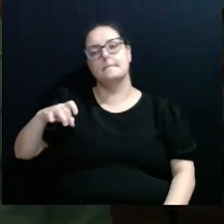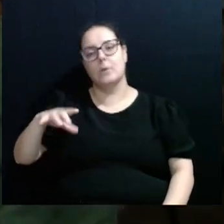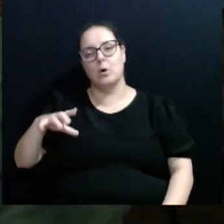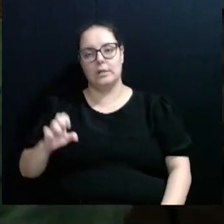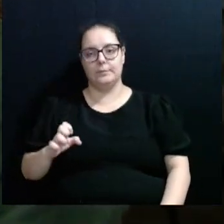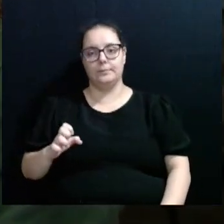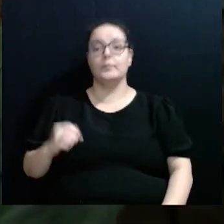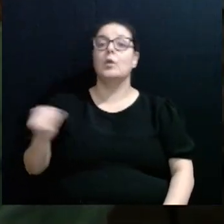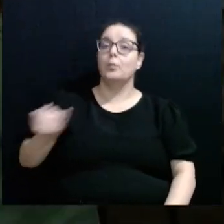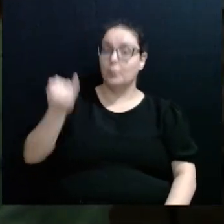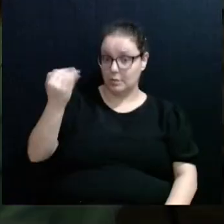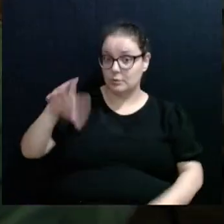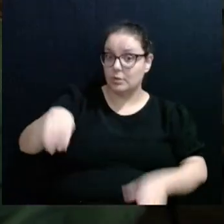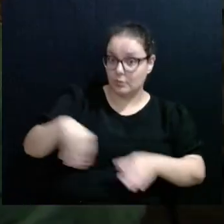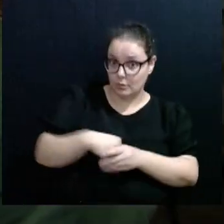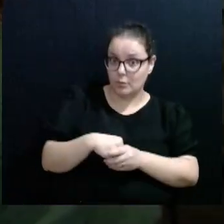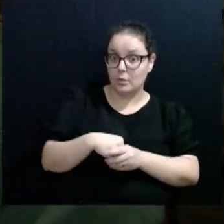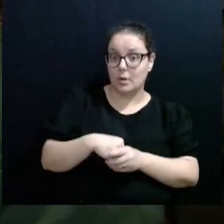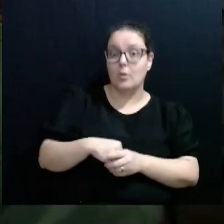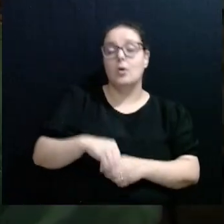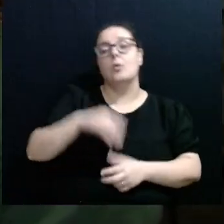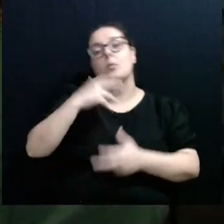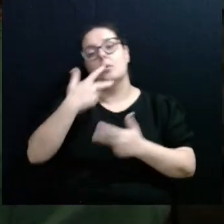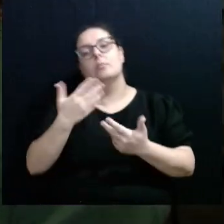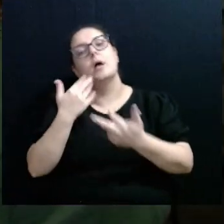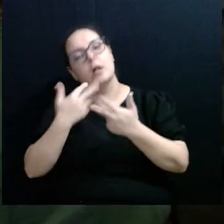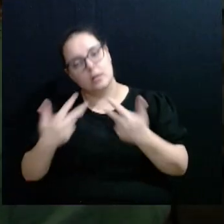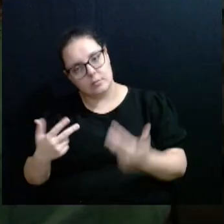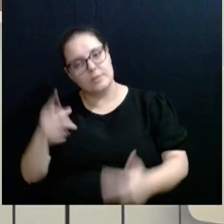adicionar, incluir essas frutas na alimentação diariamente.